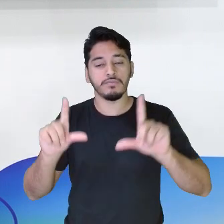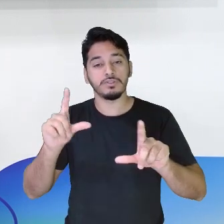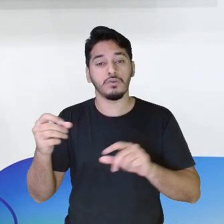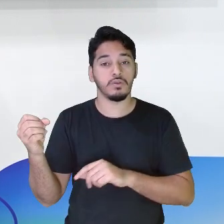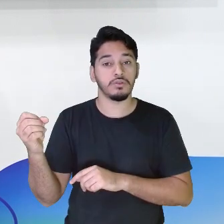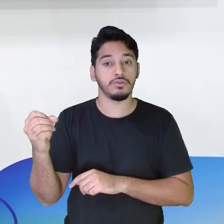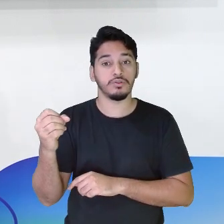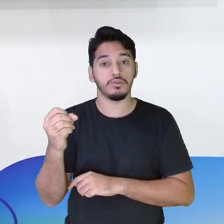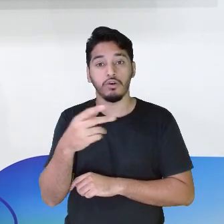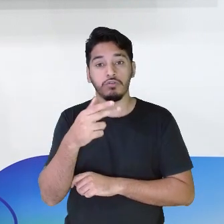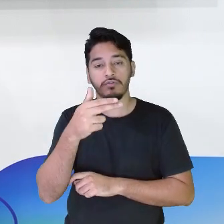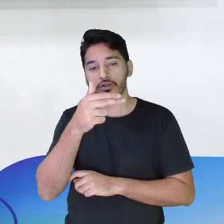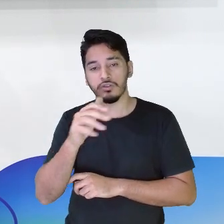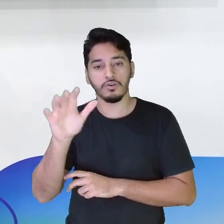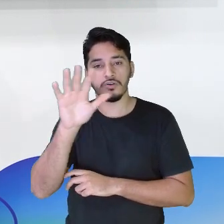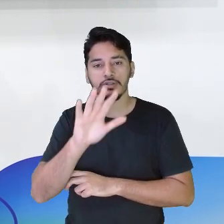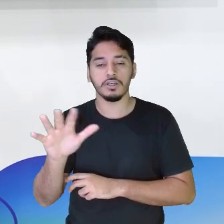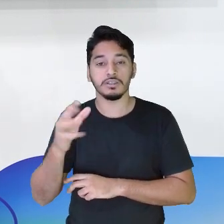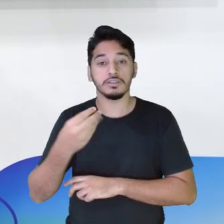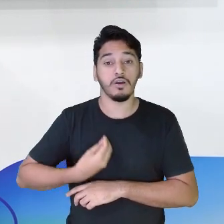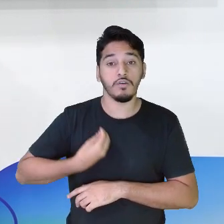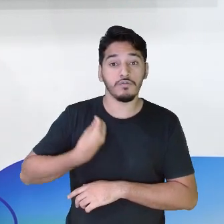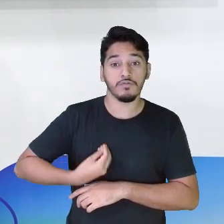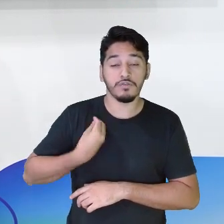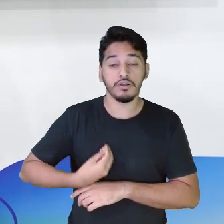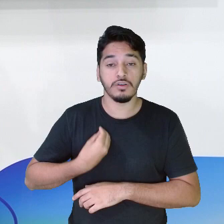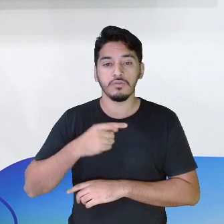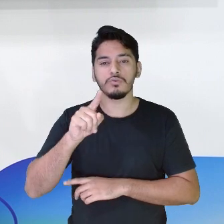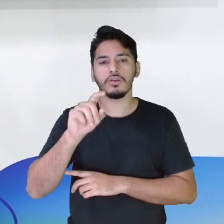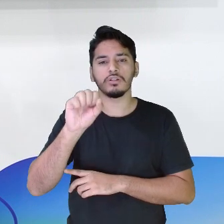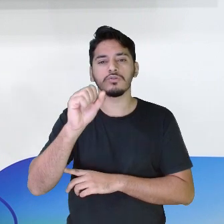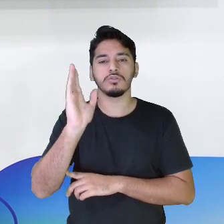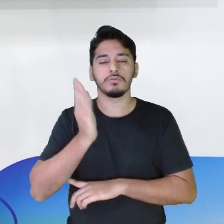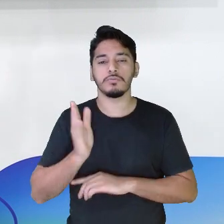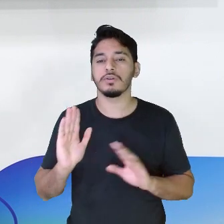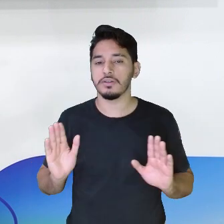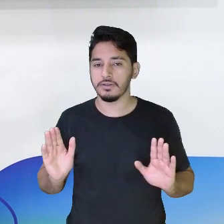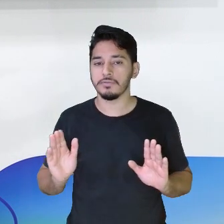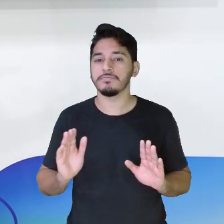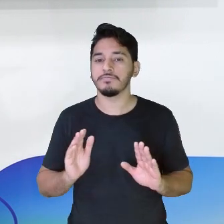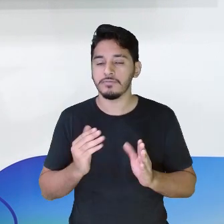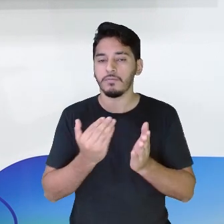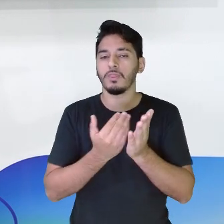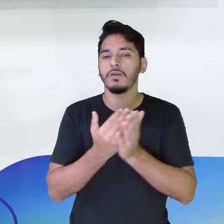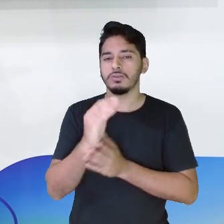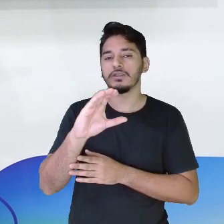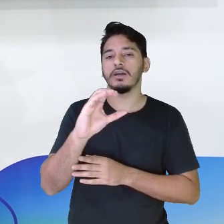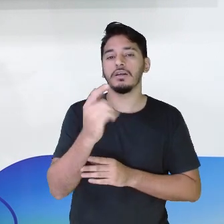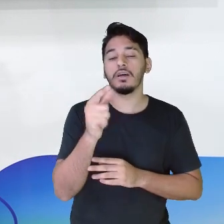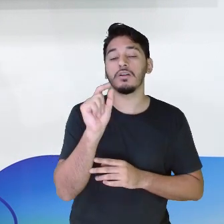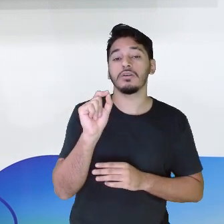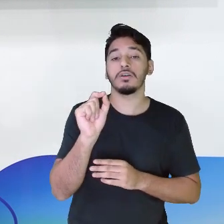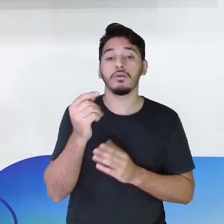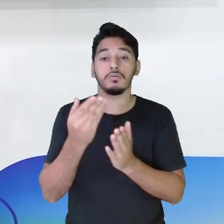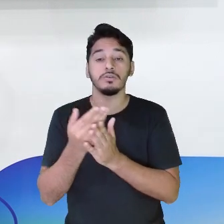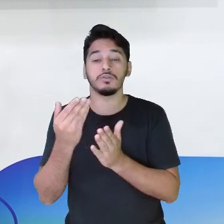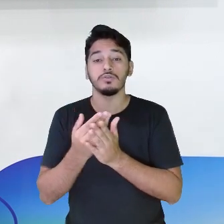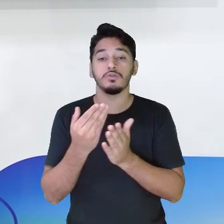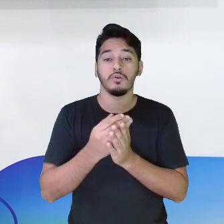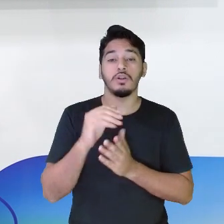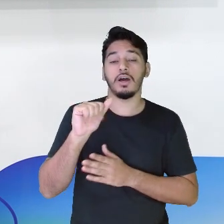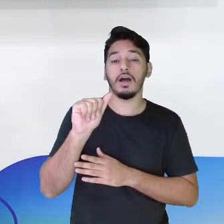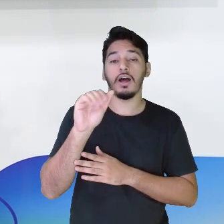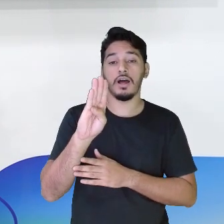Essa aula está sendo transmitida ao vivo a partir das 8h30. Começando, claro, com a professora Abigail. E